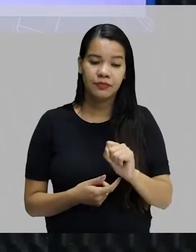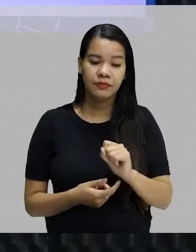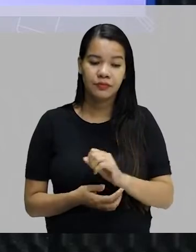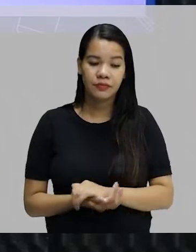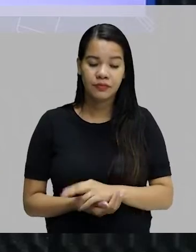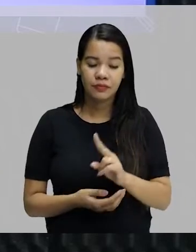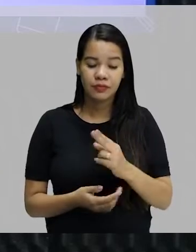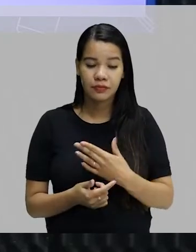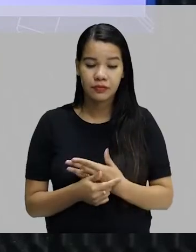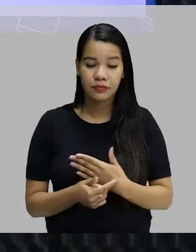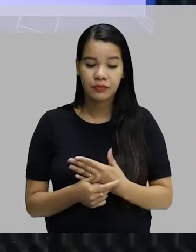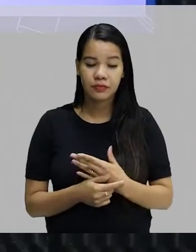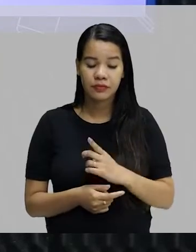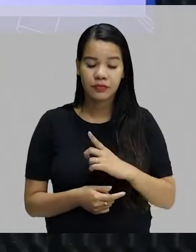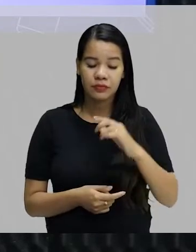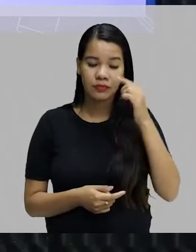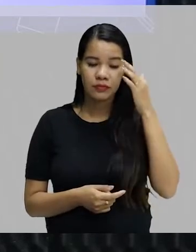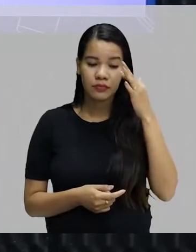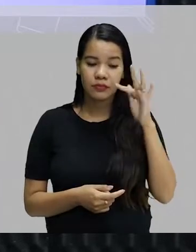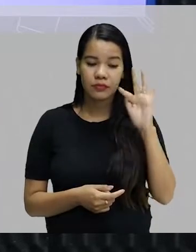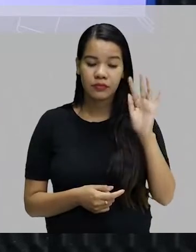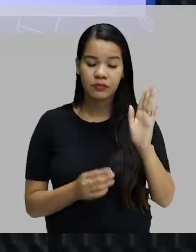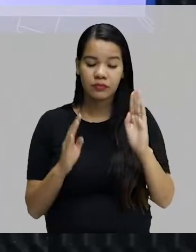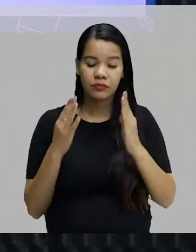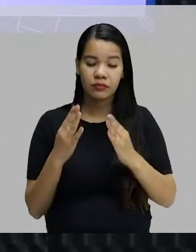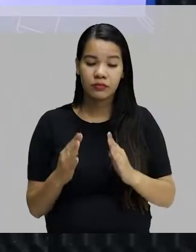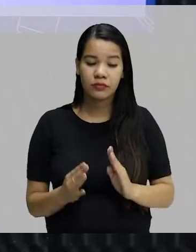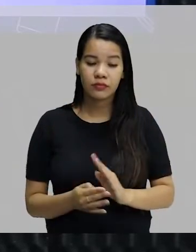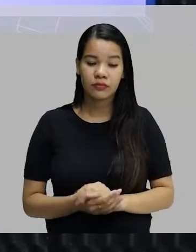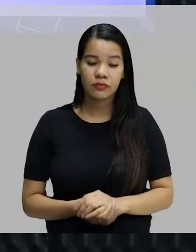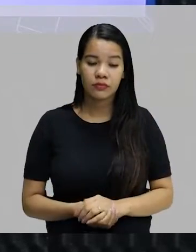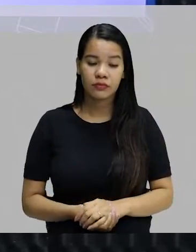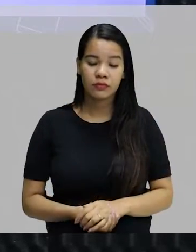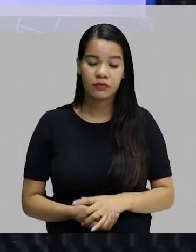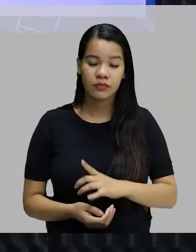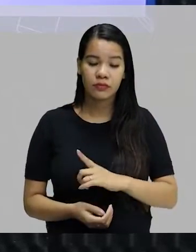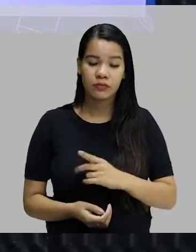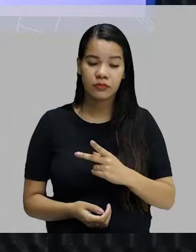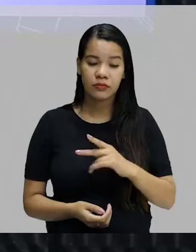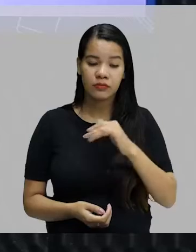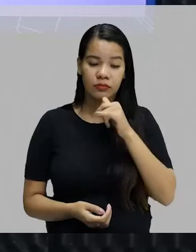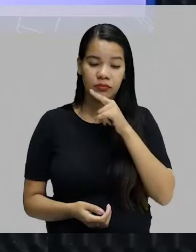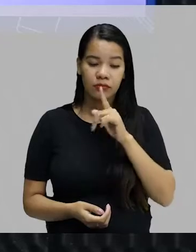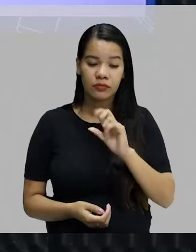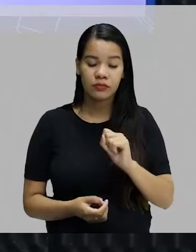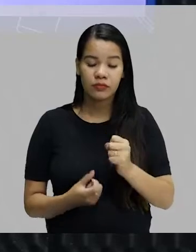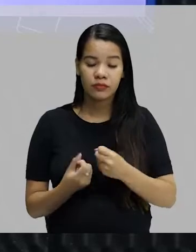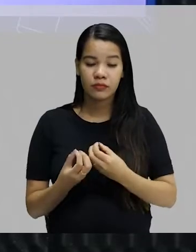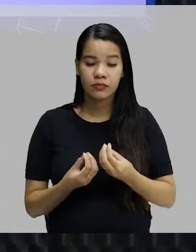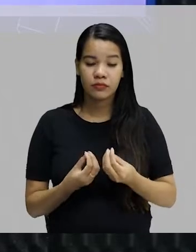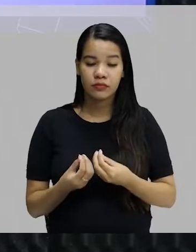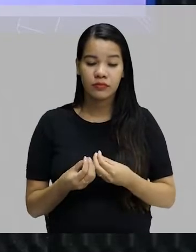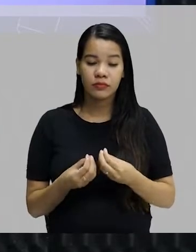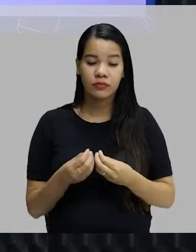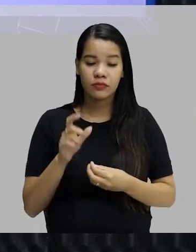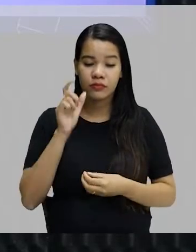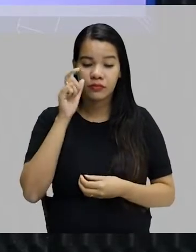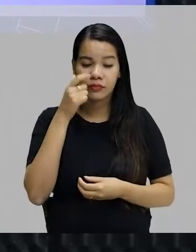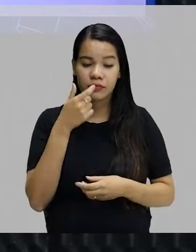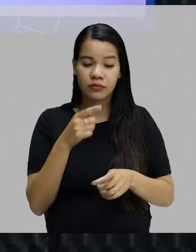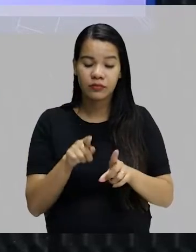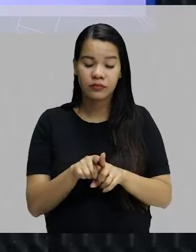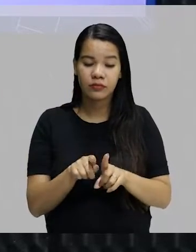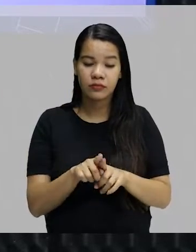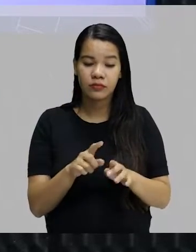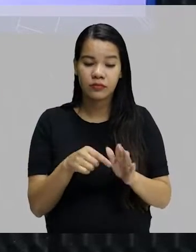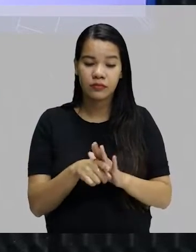linguagem, obviamente, eu tenho a filosofia analítica, eu tenho essa linguagem como interesse de investigação, a própria linguagem, né,